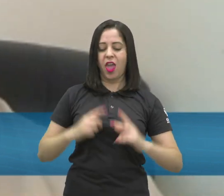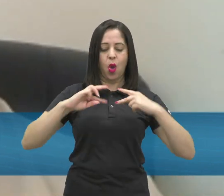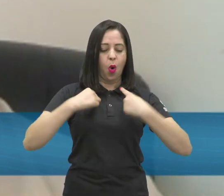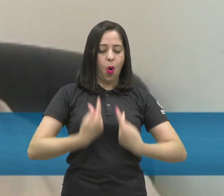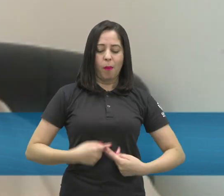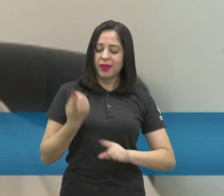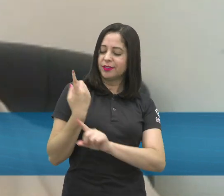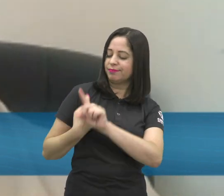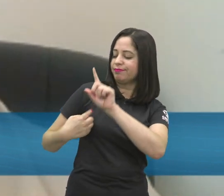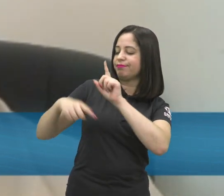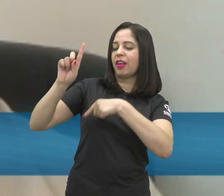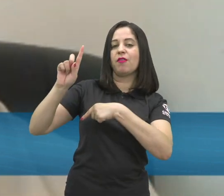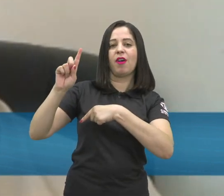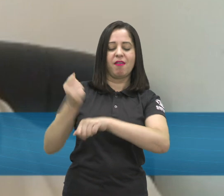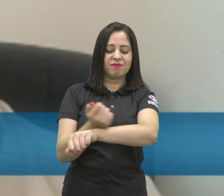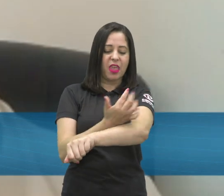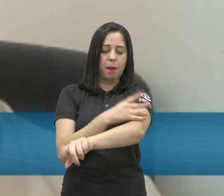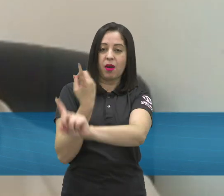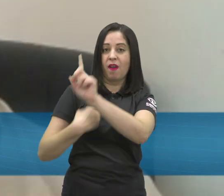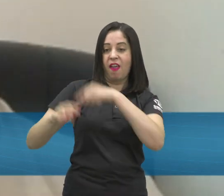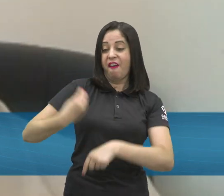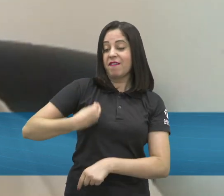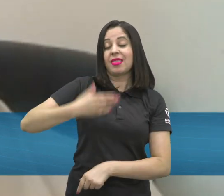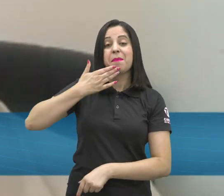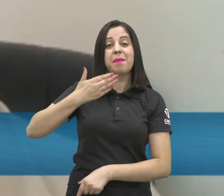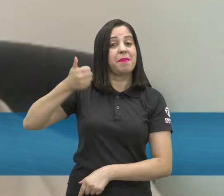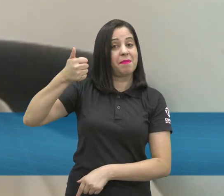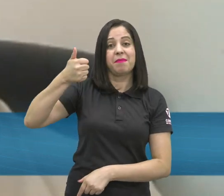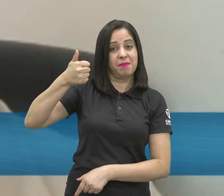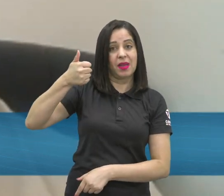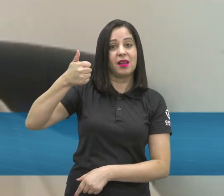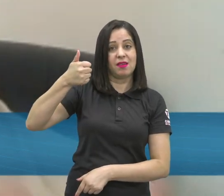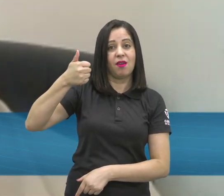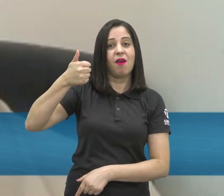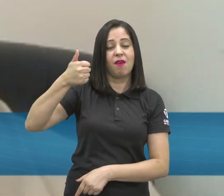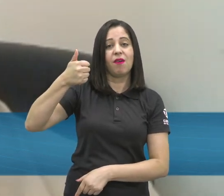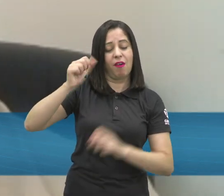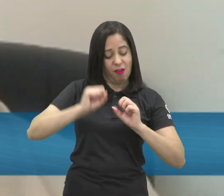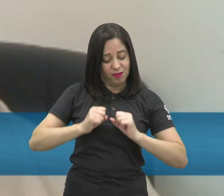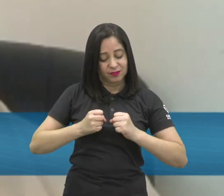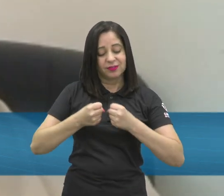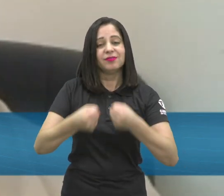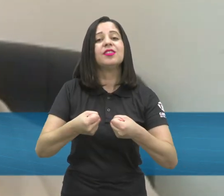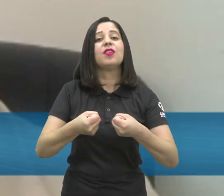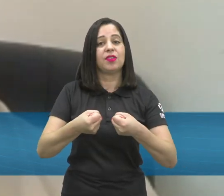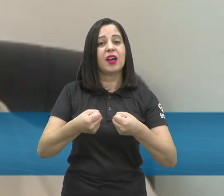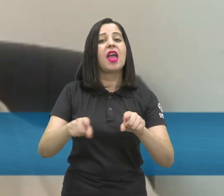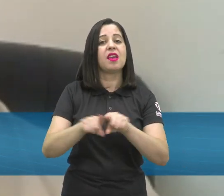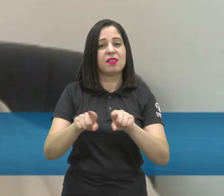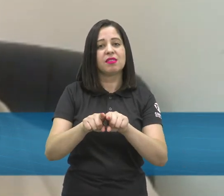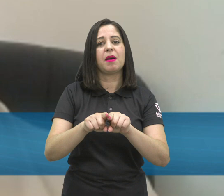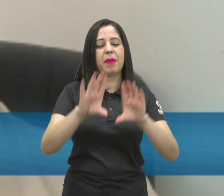minha possibilidade de crescimento emocional, mais eu vou ter qualidade de vida, mais eu vou ter disposição para poder atuar na minha própria existência, e nisso eu também vou